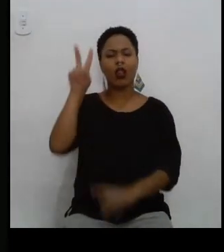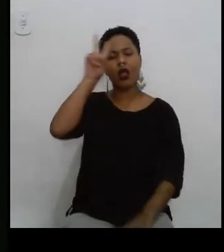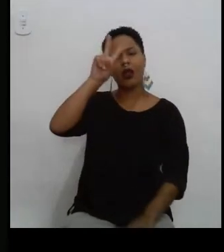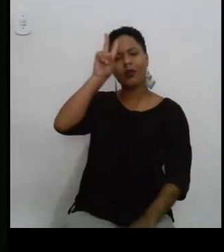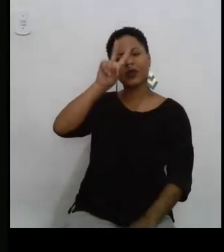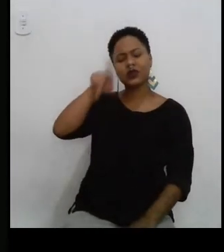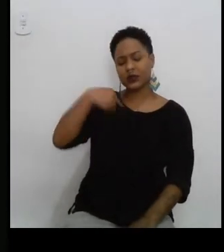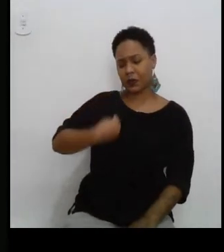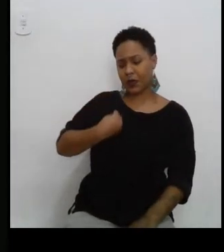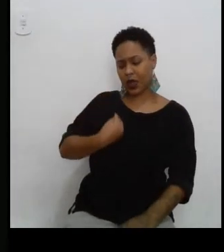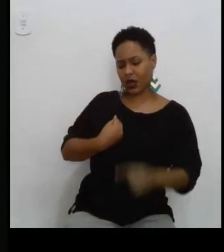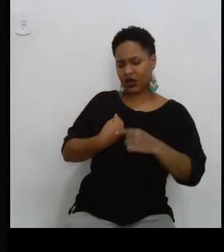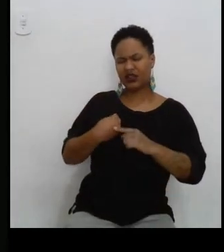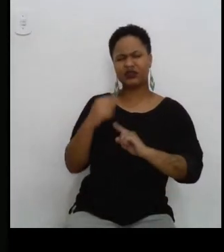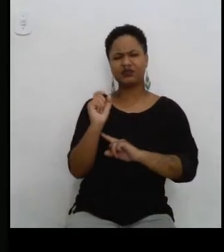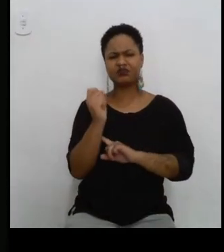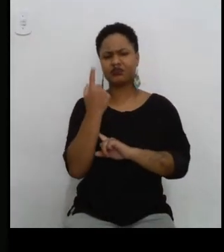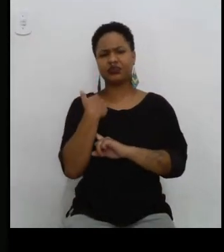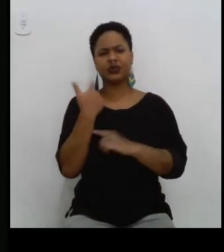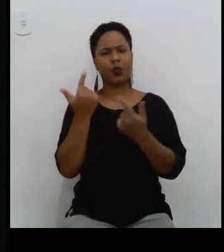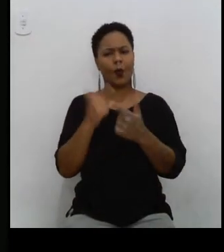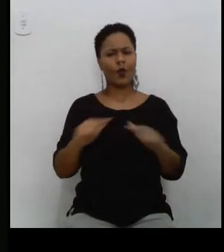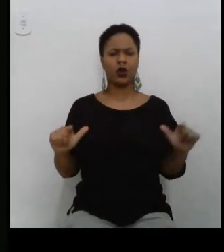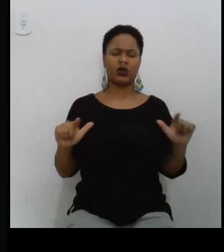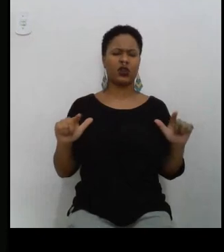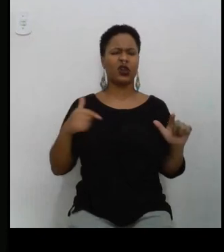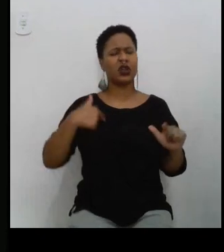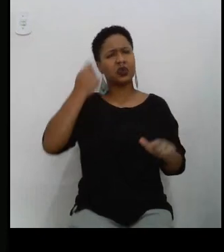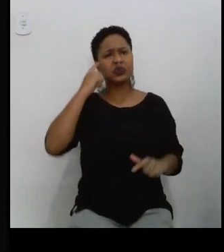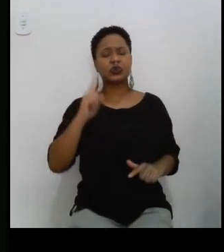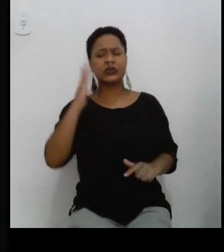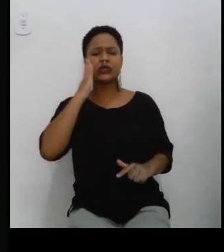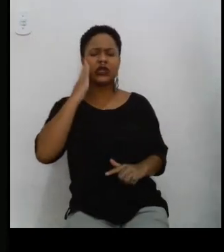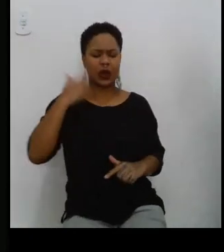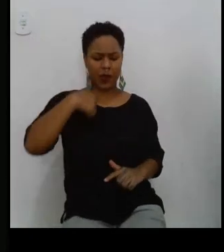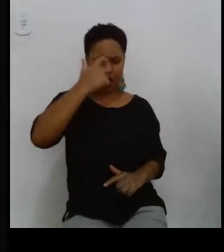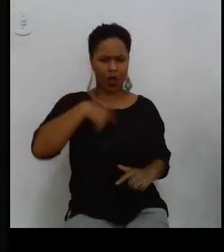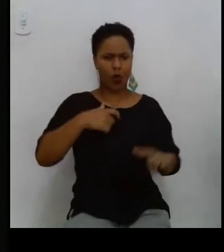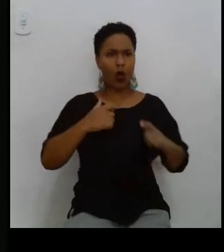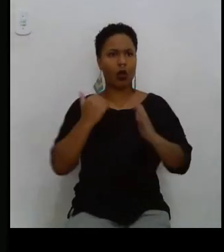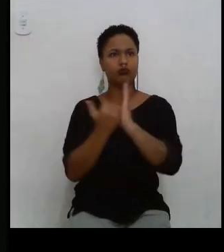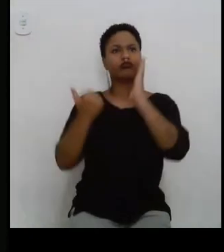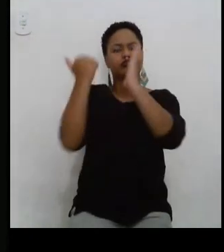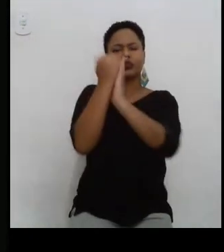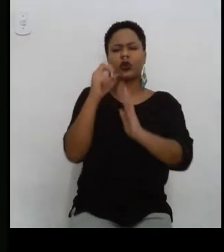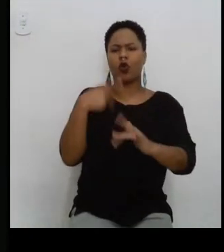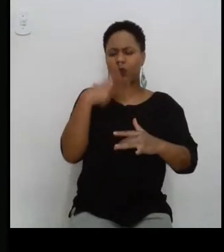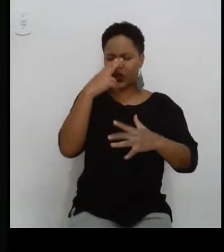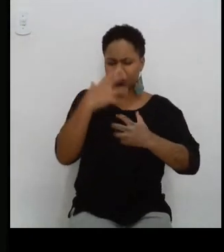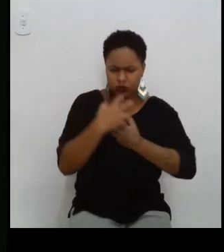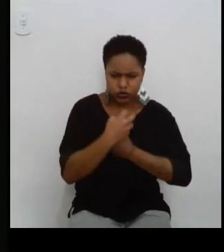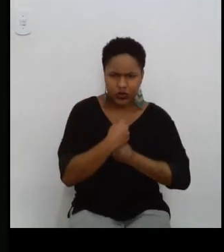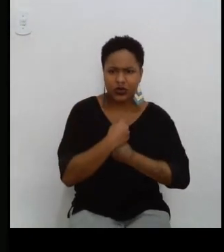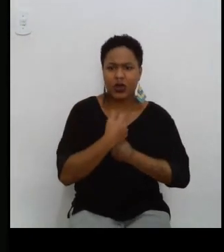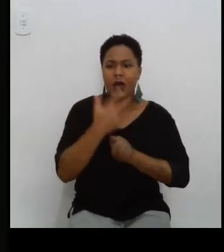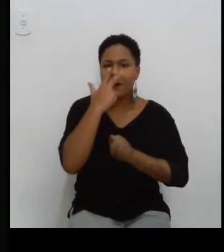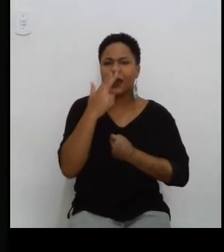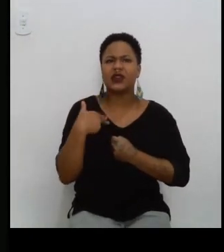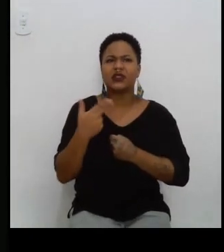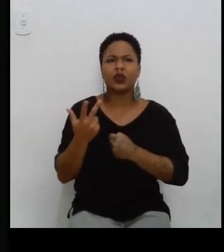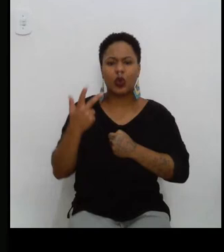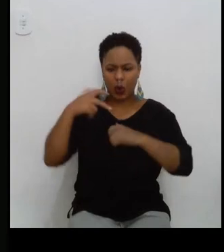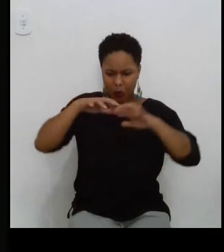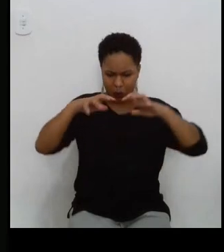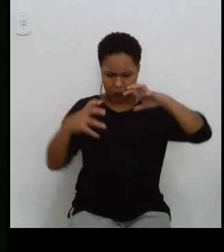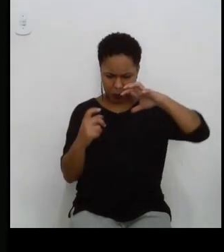e eu não consigo saber se a sua imensa se tudo está de alguma forma encolhido parece que eu tô em cima dessa bola esburacada de